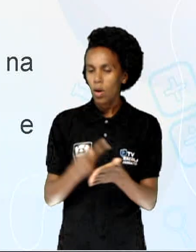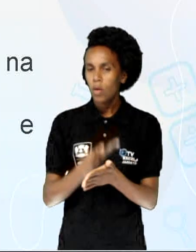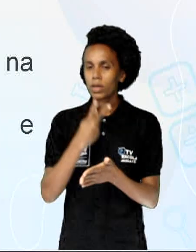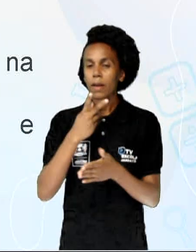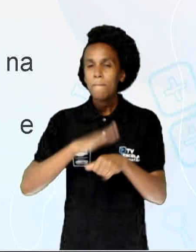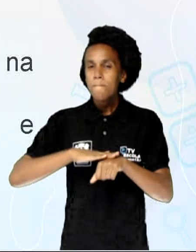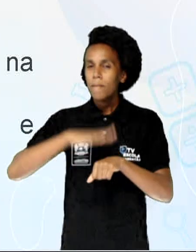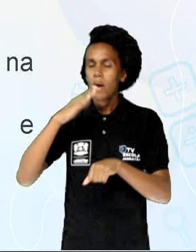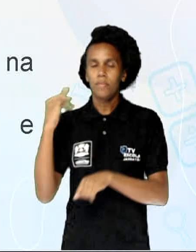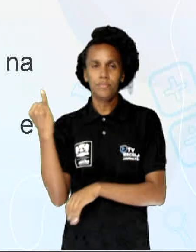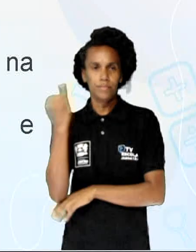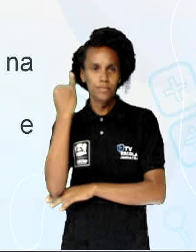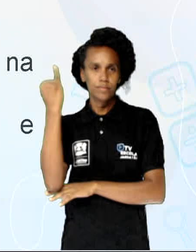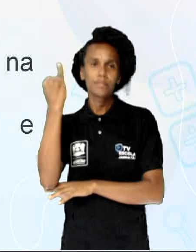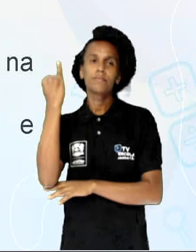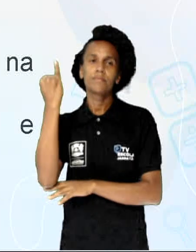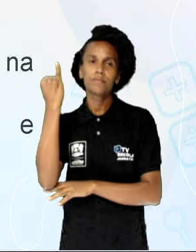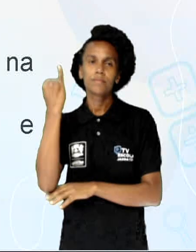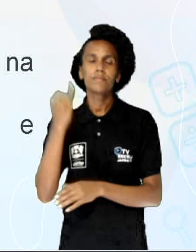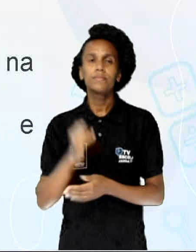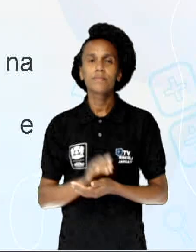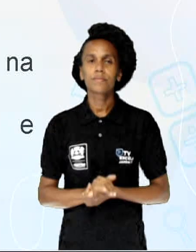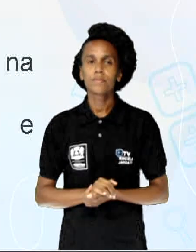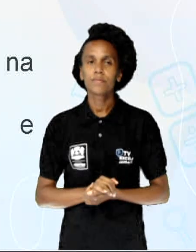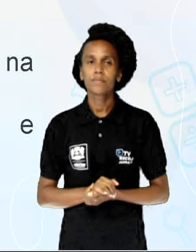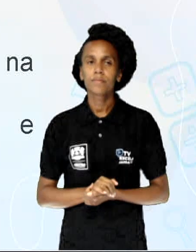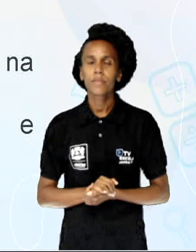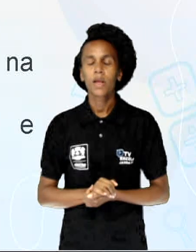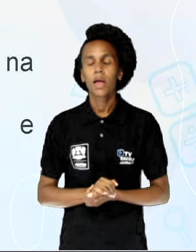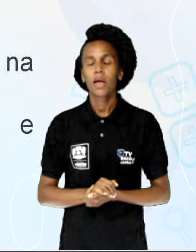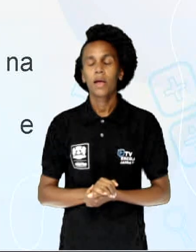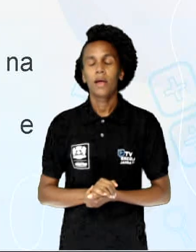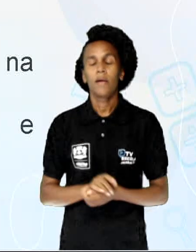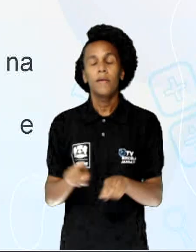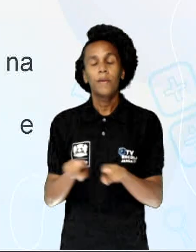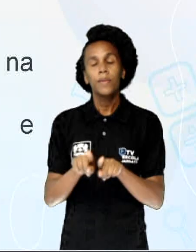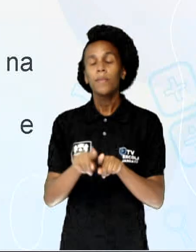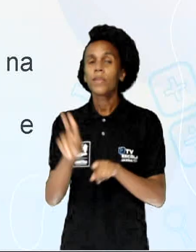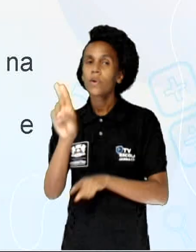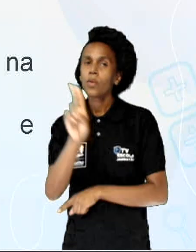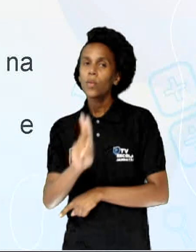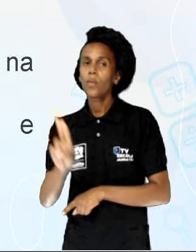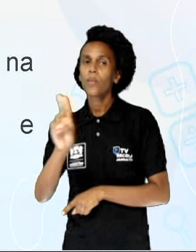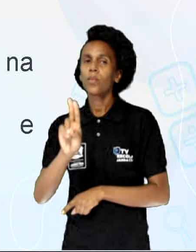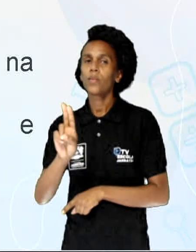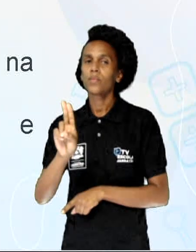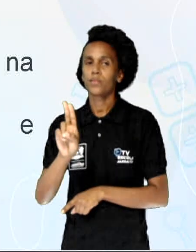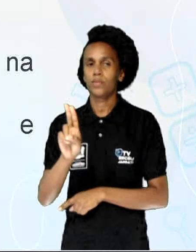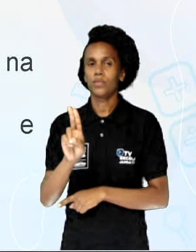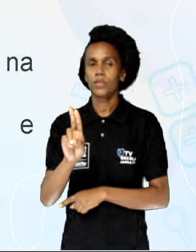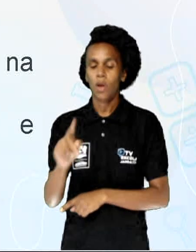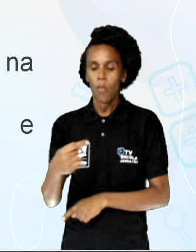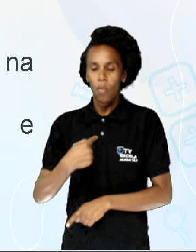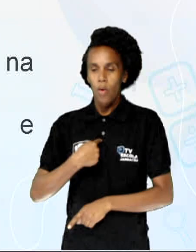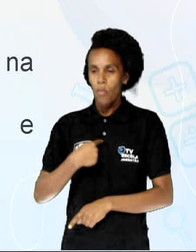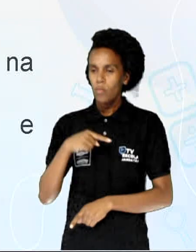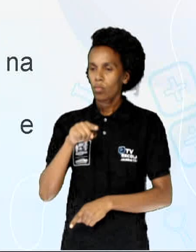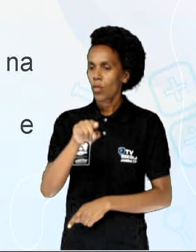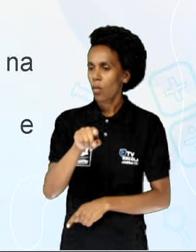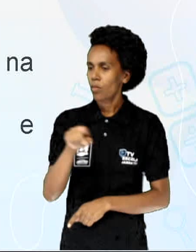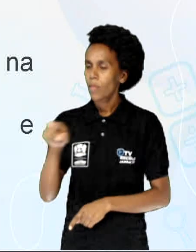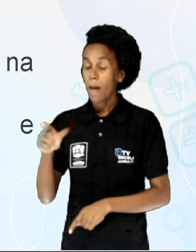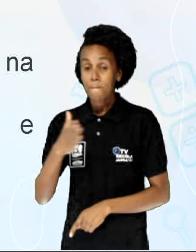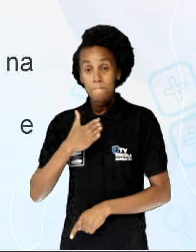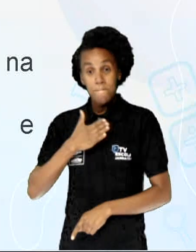observar também o uso de pronomes pessoais e pronomes possessivos. Uma coisa